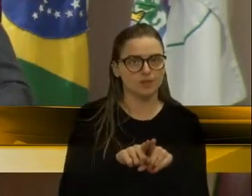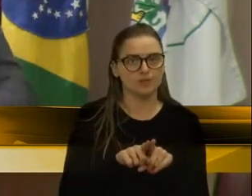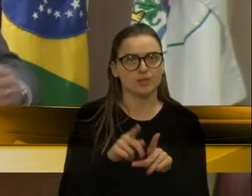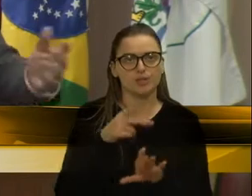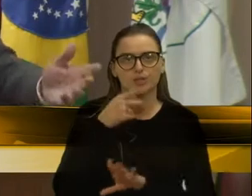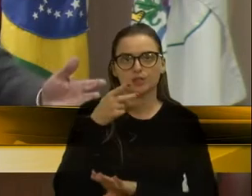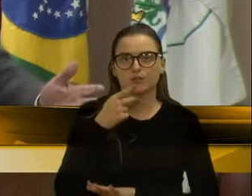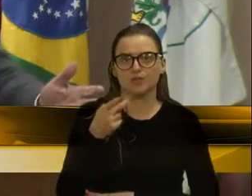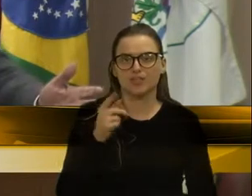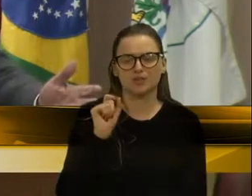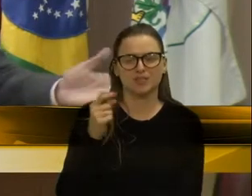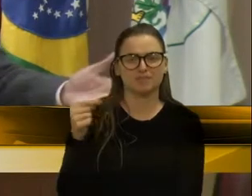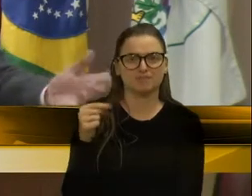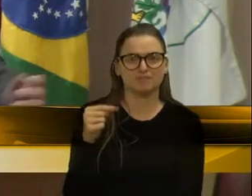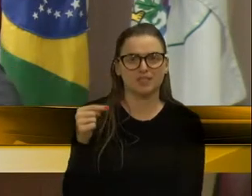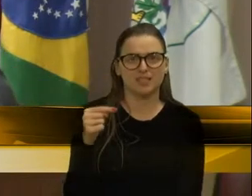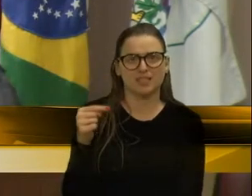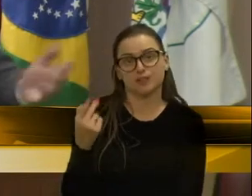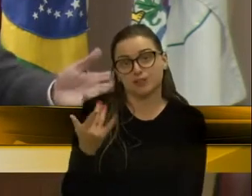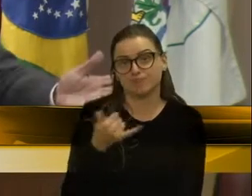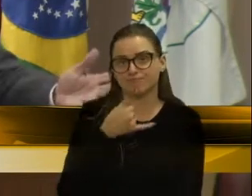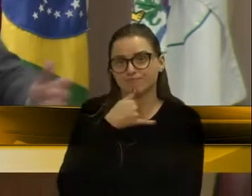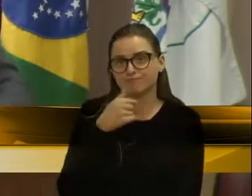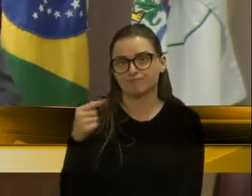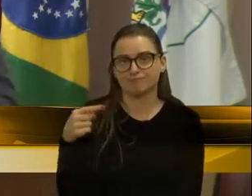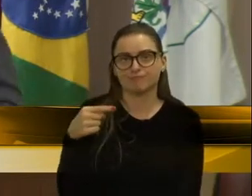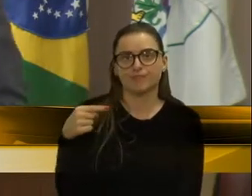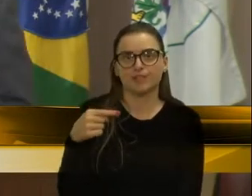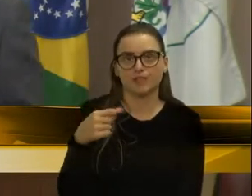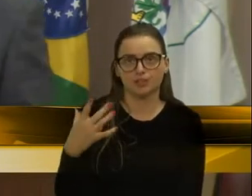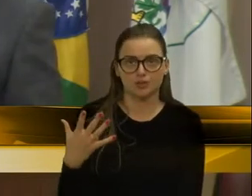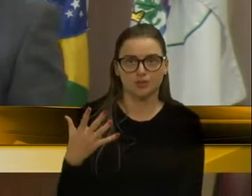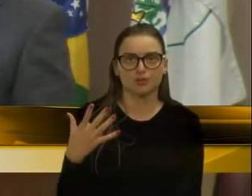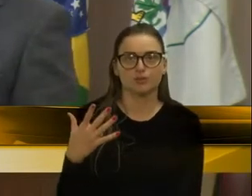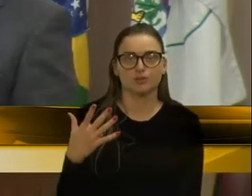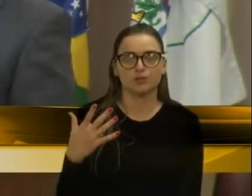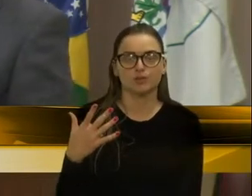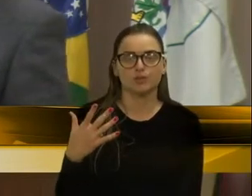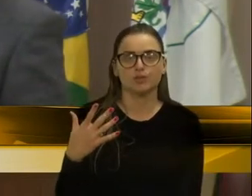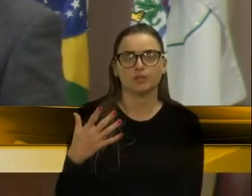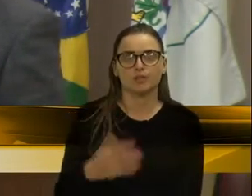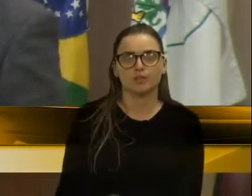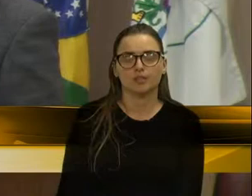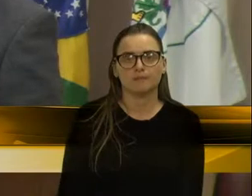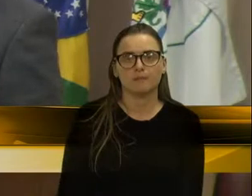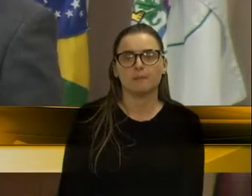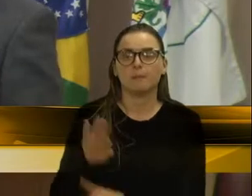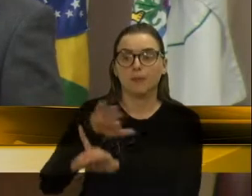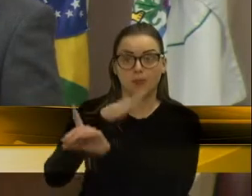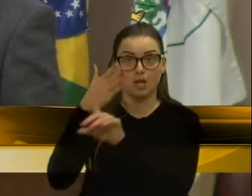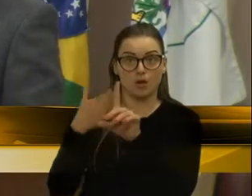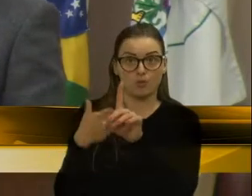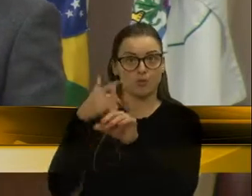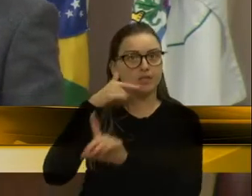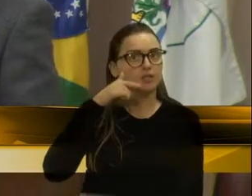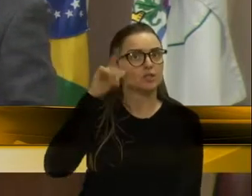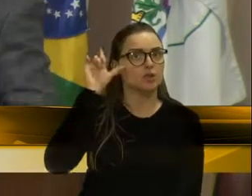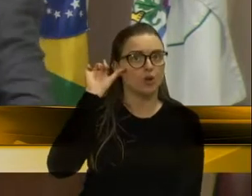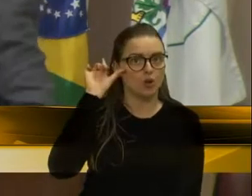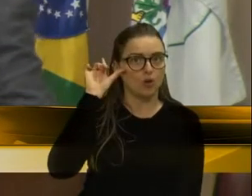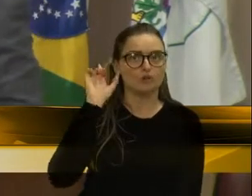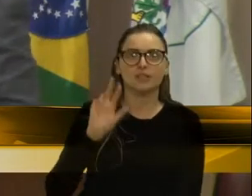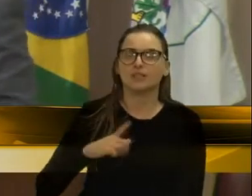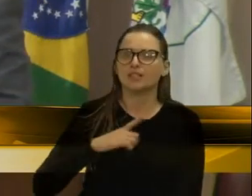ponto negativo infelizmente mais 11 de que nesta homenagem de ontem com uma